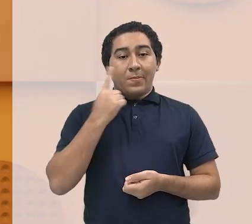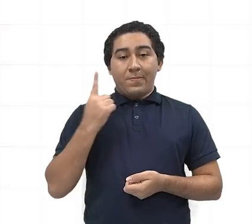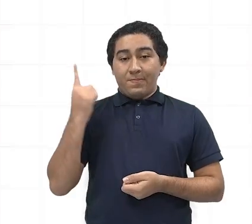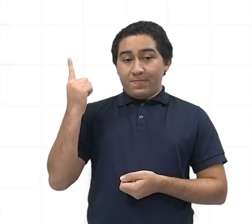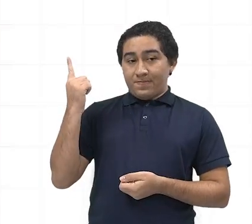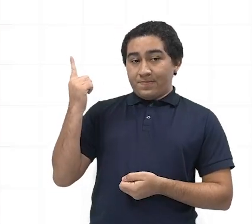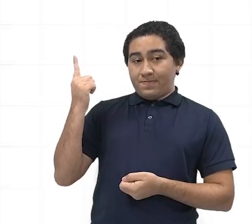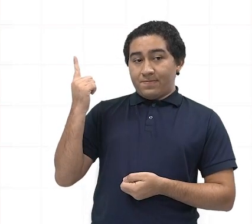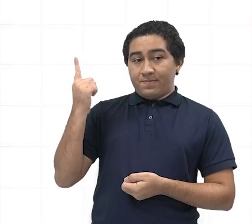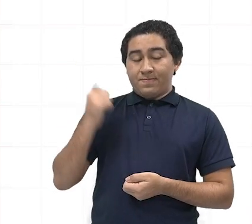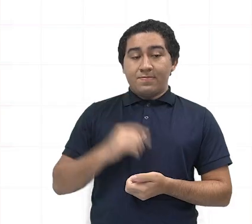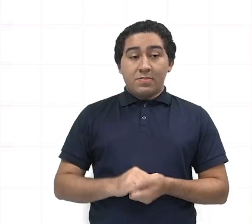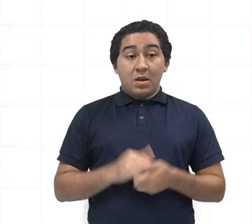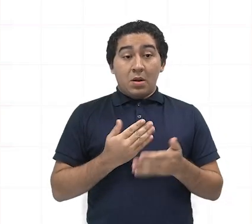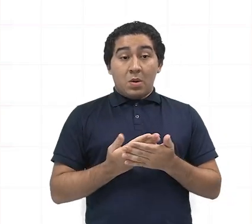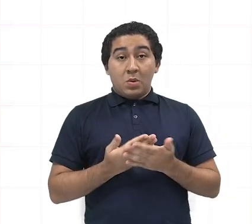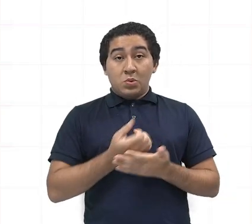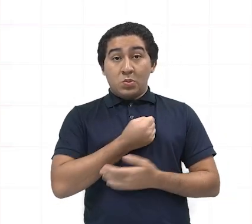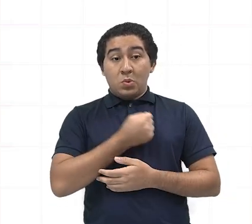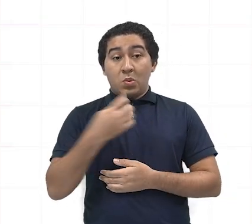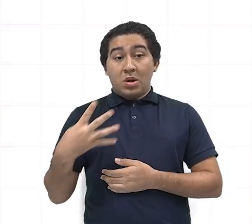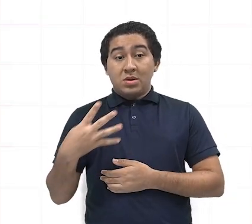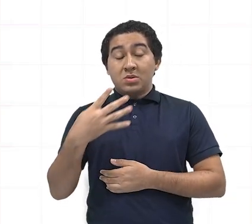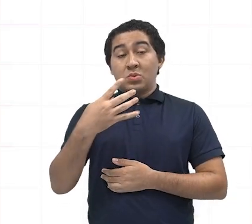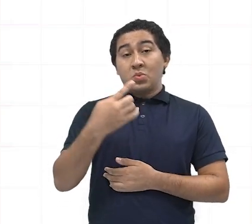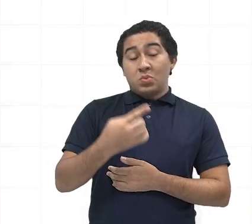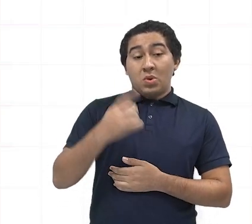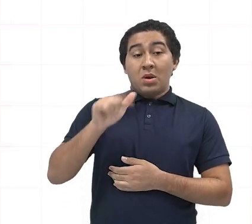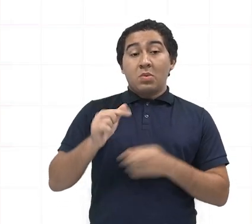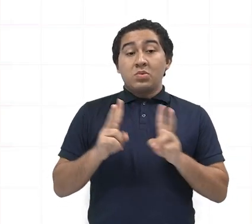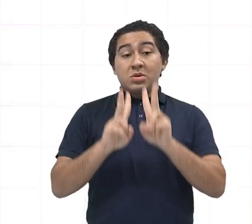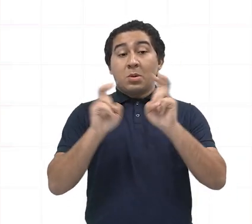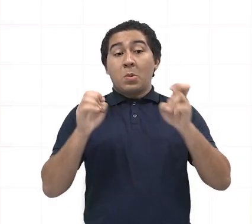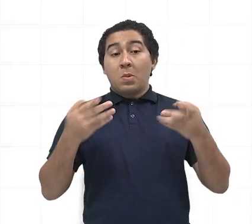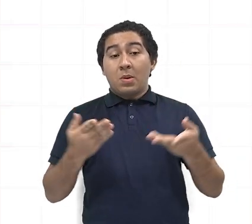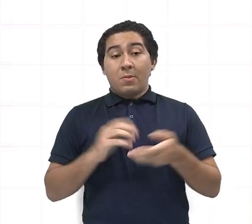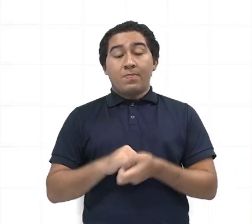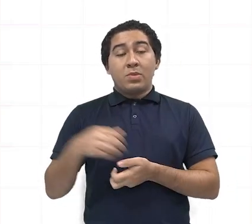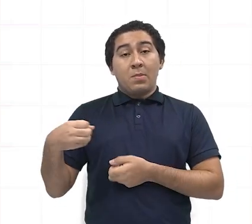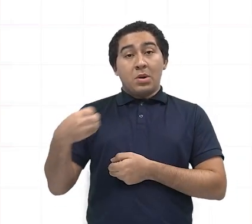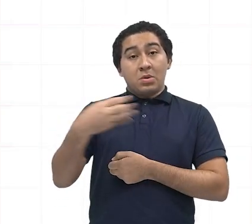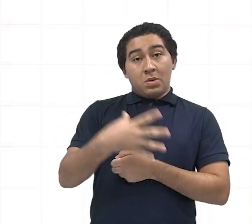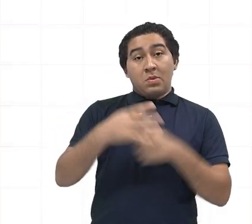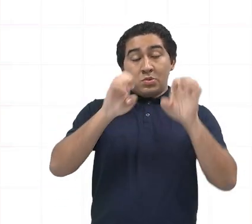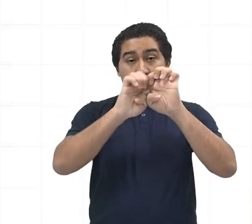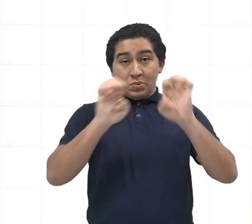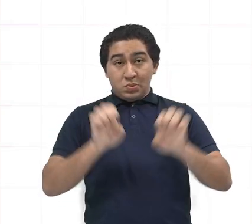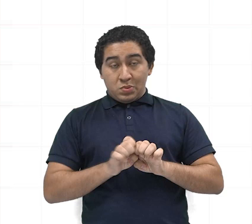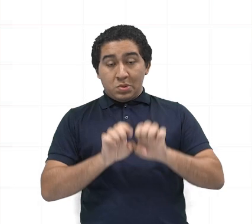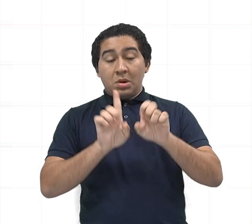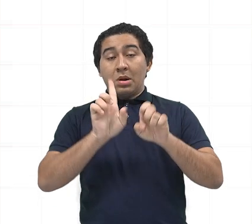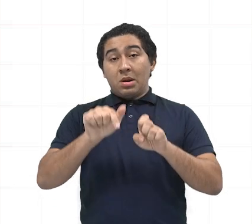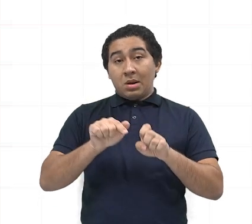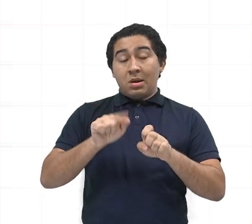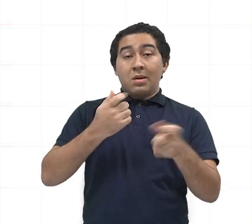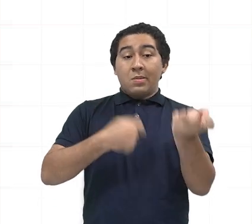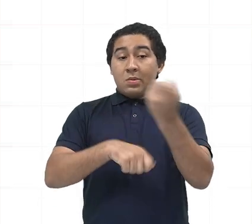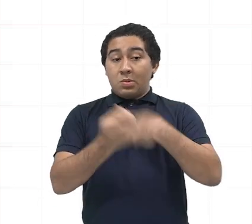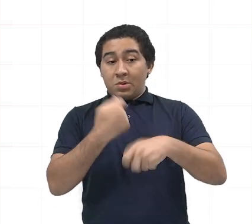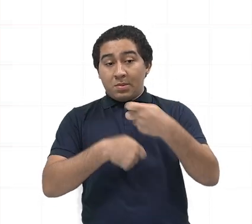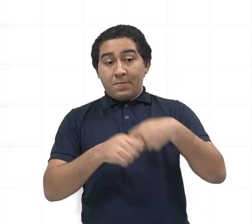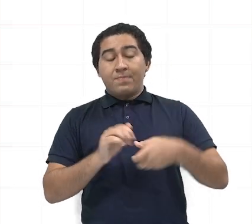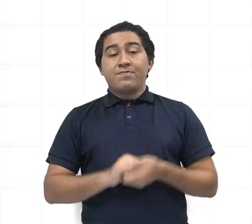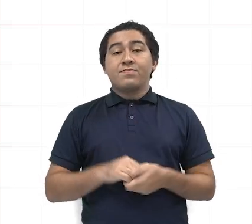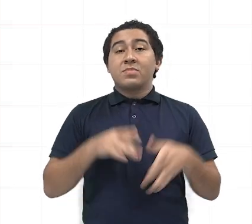aula. Nossa aula 41 tem como objeto de conhecimento uma nova ordem econômica. E no